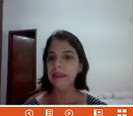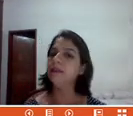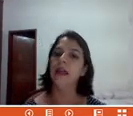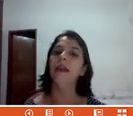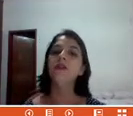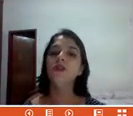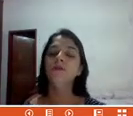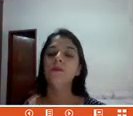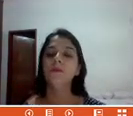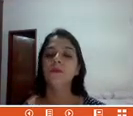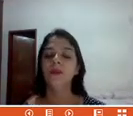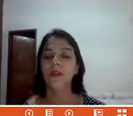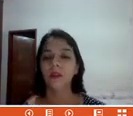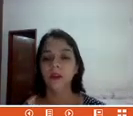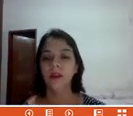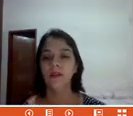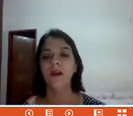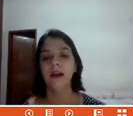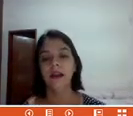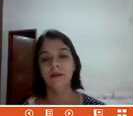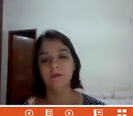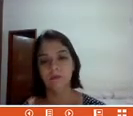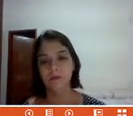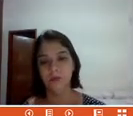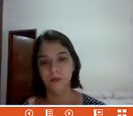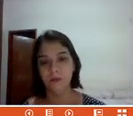se entende e